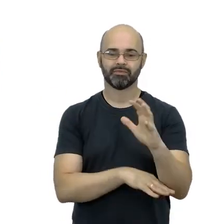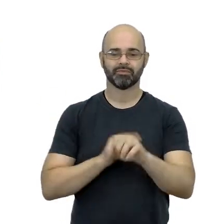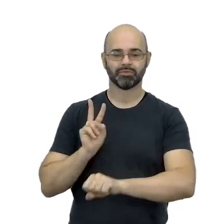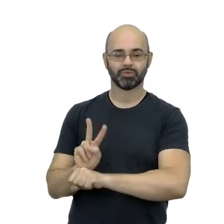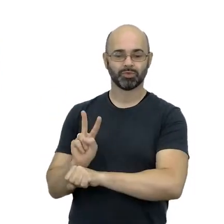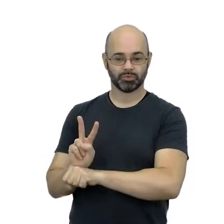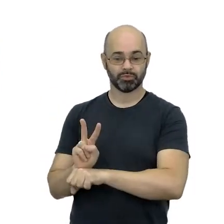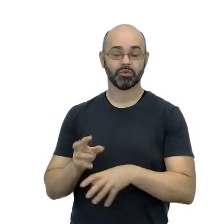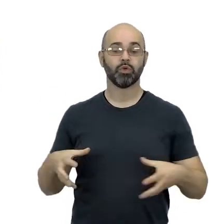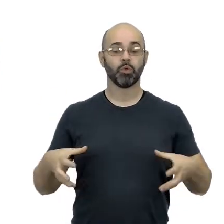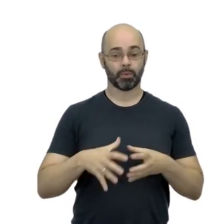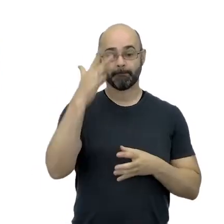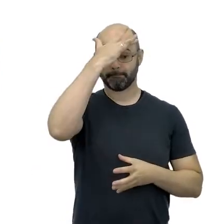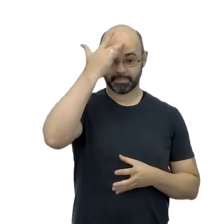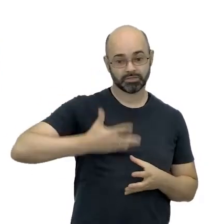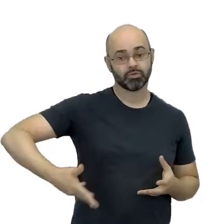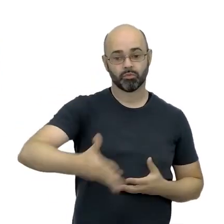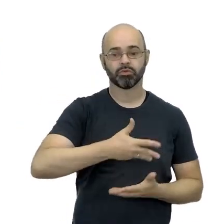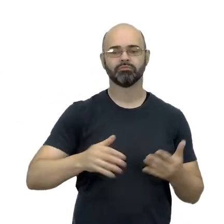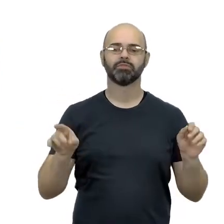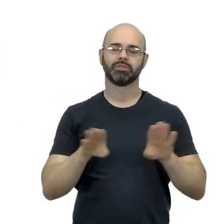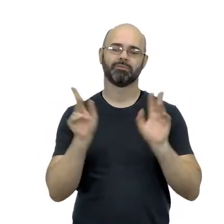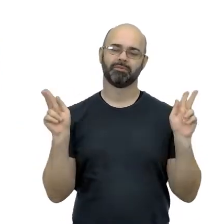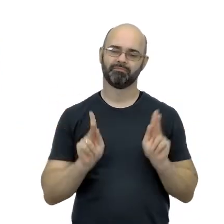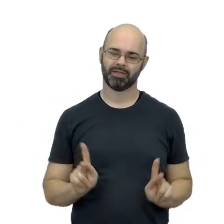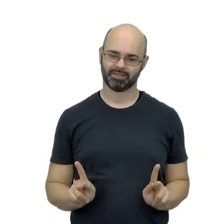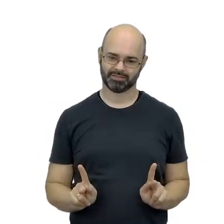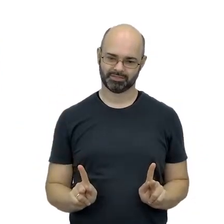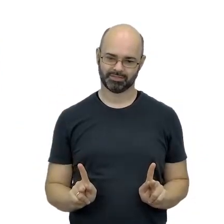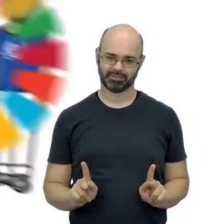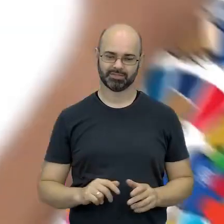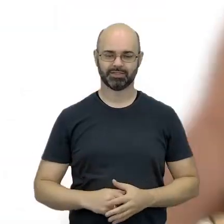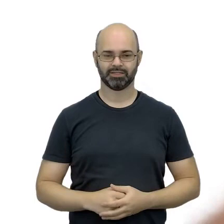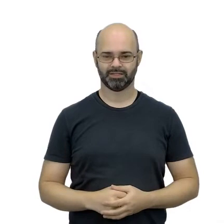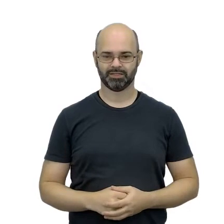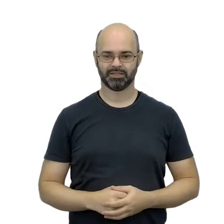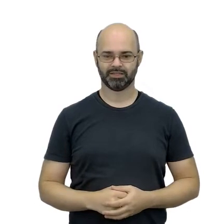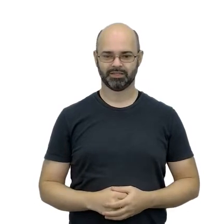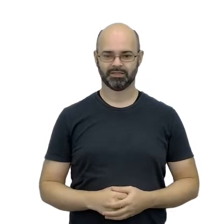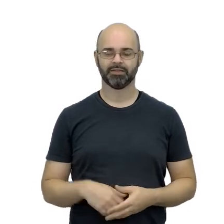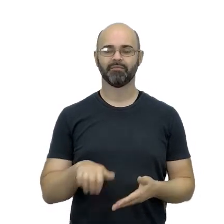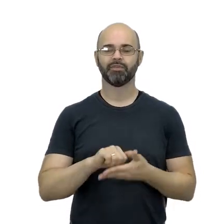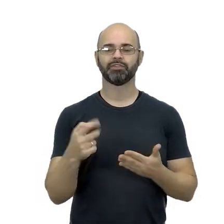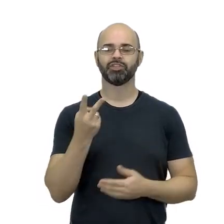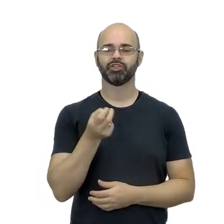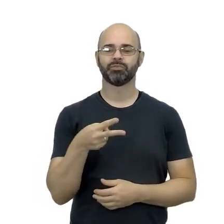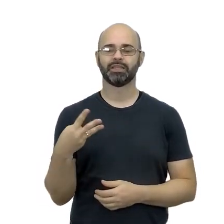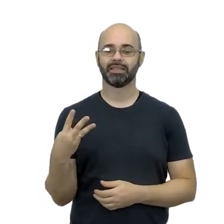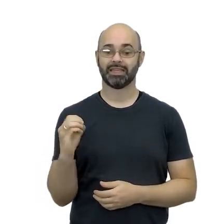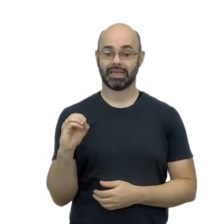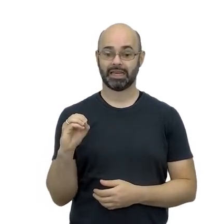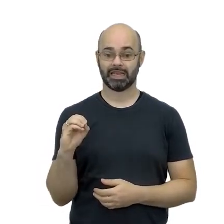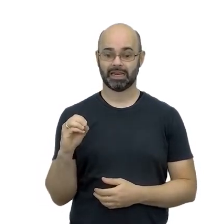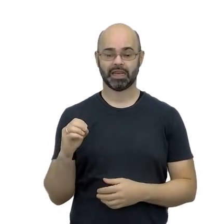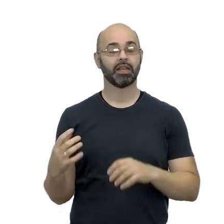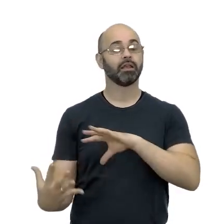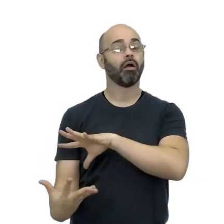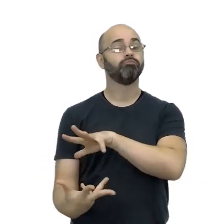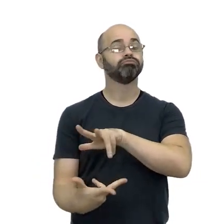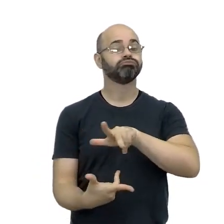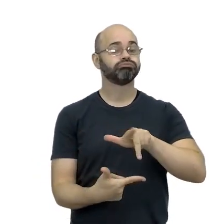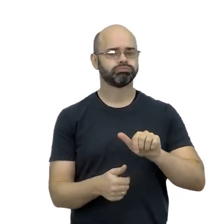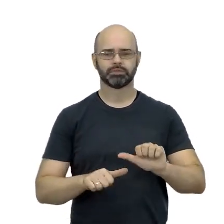forma colaborativa e em paz. A Agenda 2030 é universal, transformadora